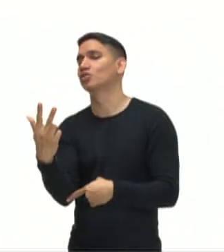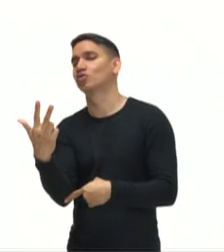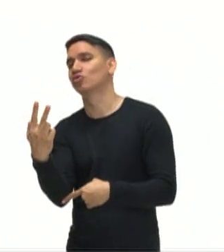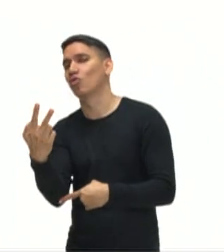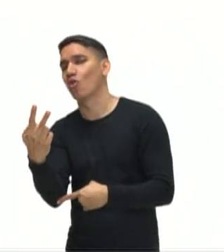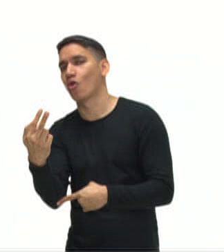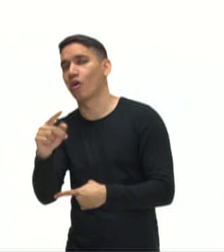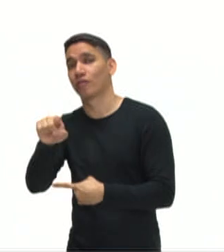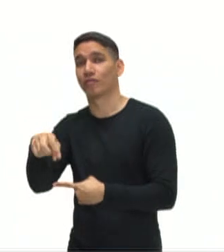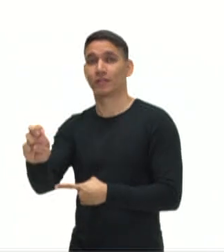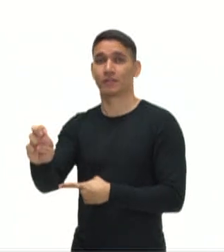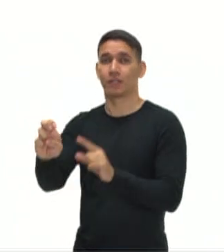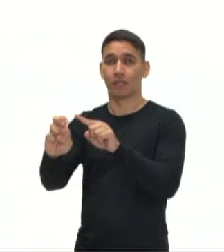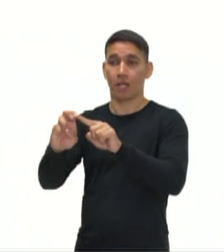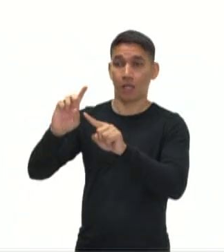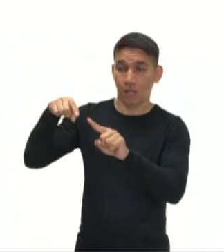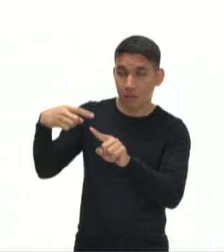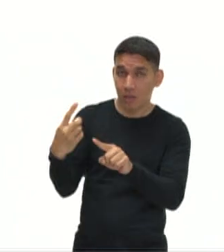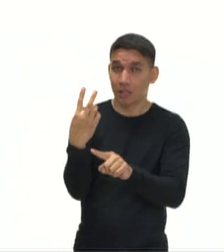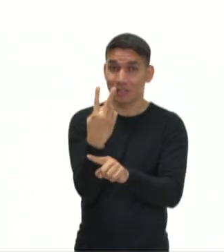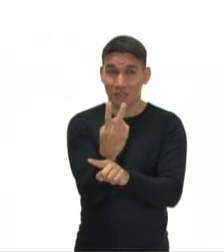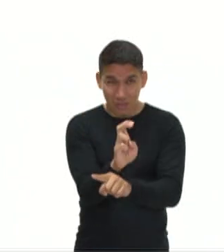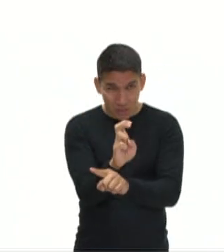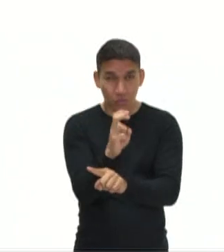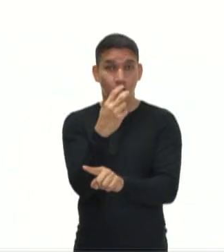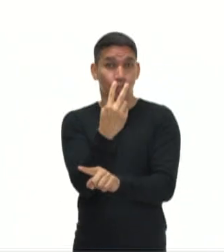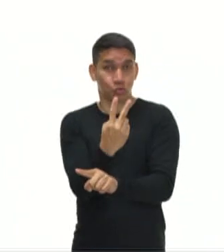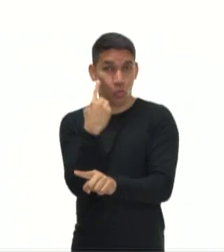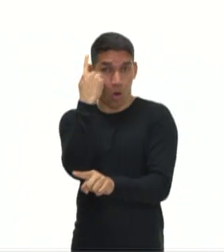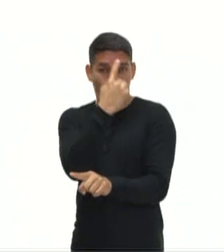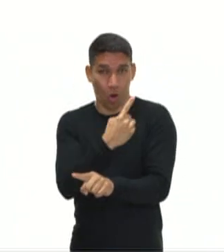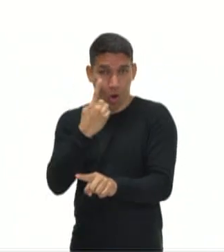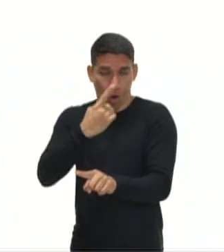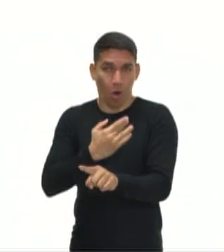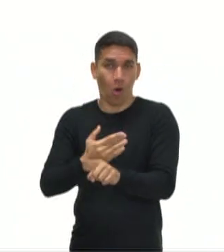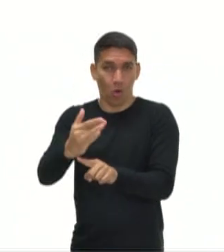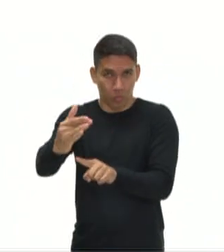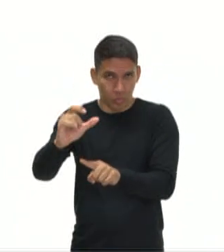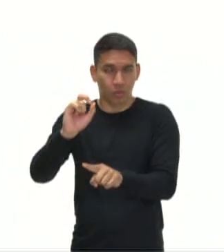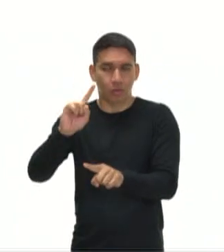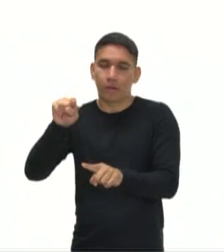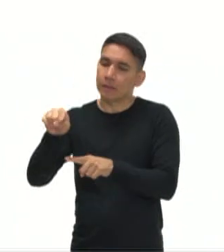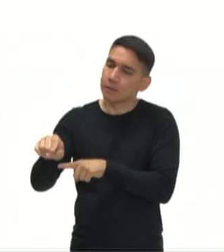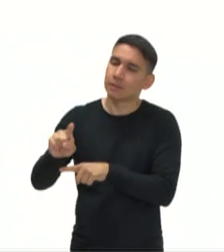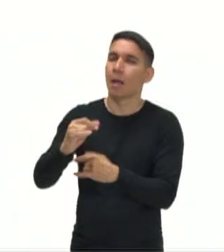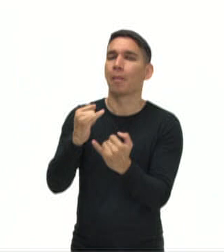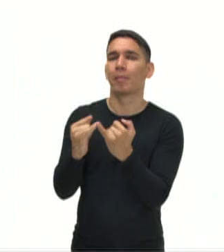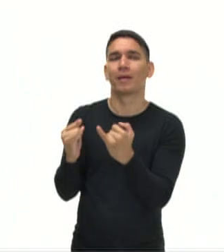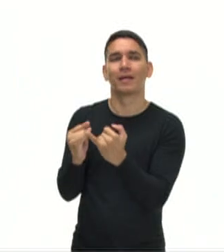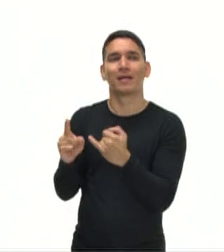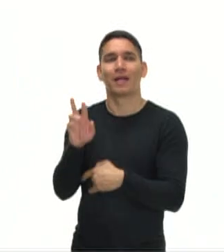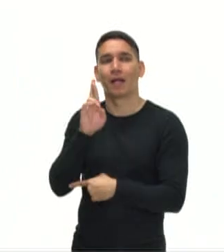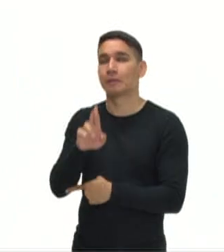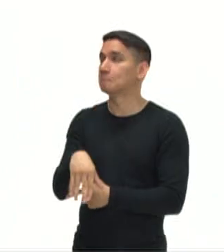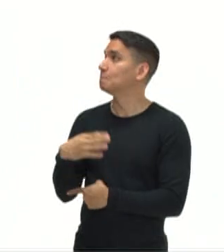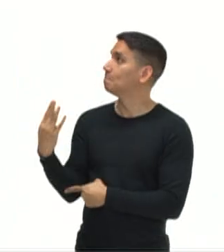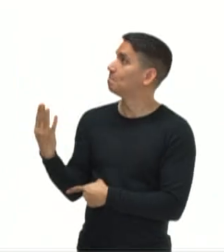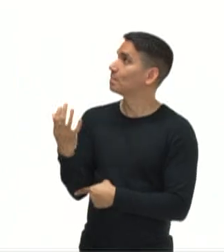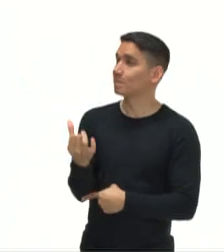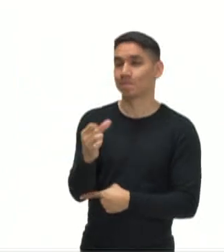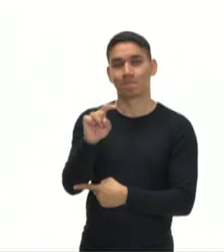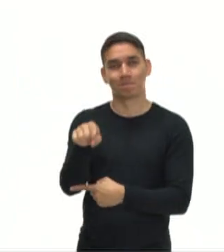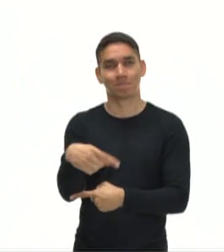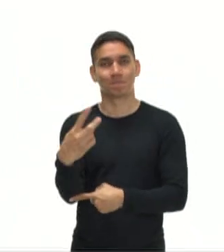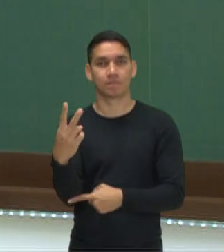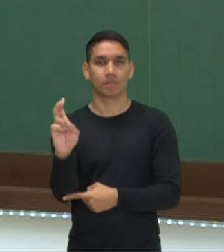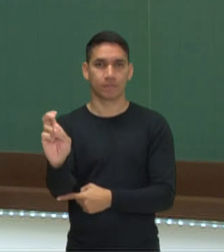12,5. Passou 52 horas após o início aqui. E aí, nós teremos